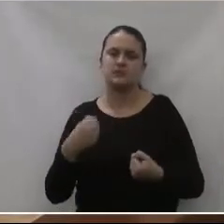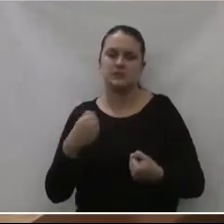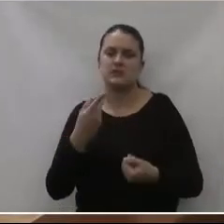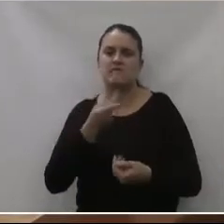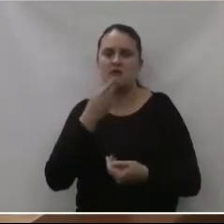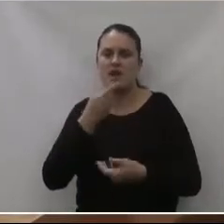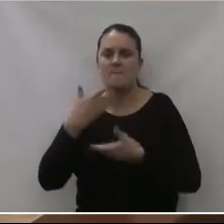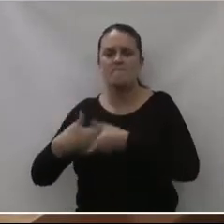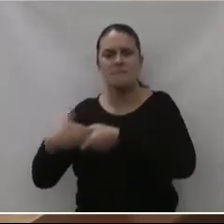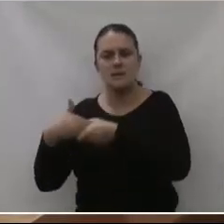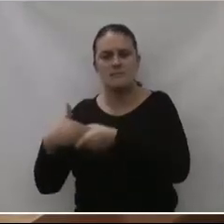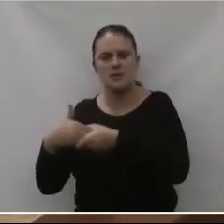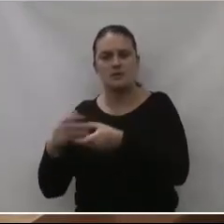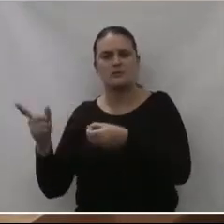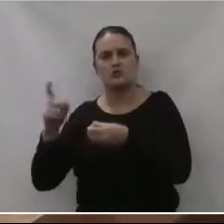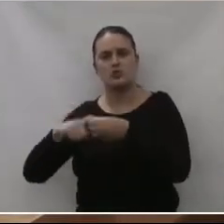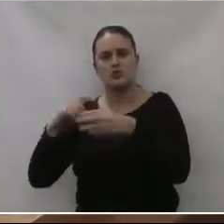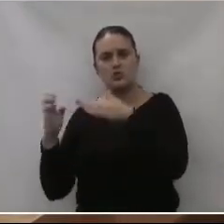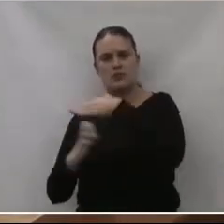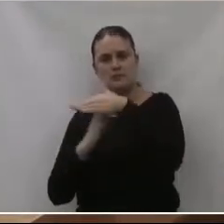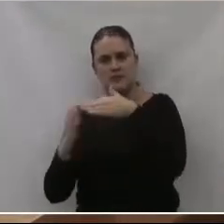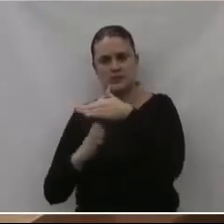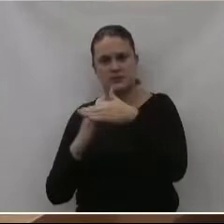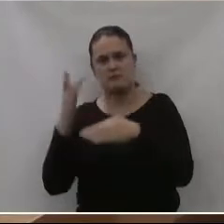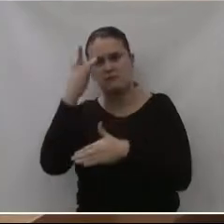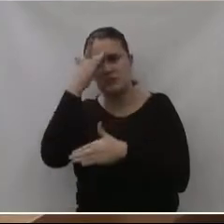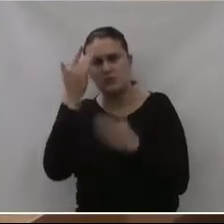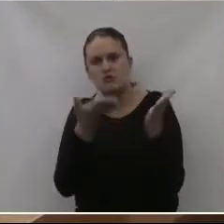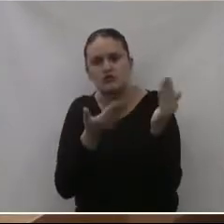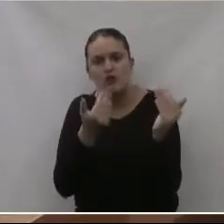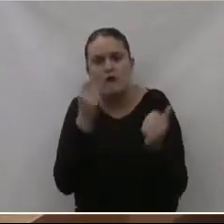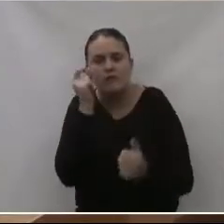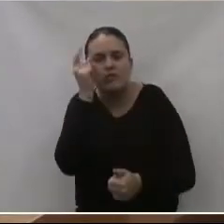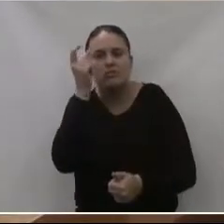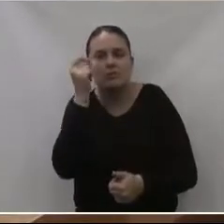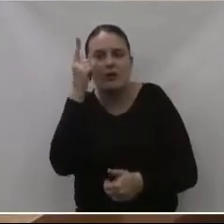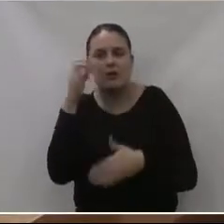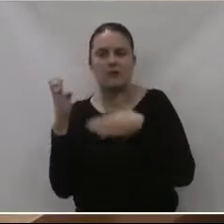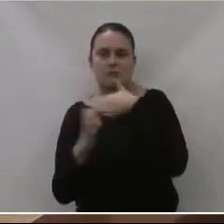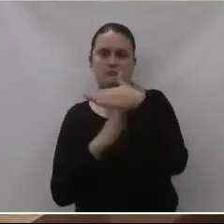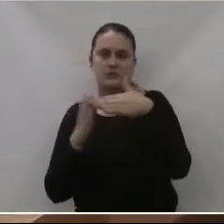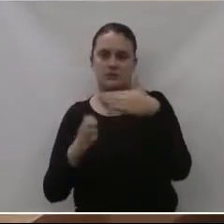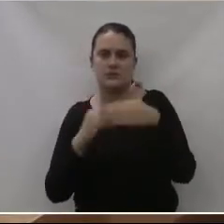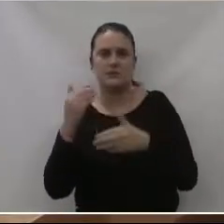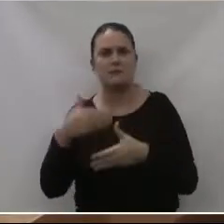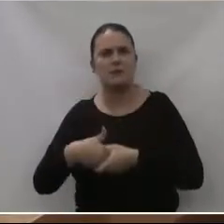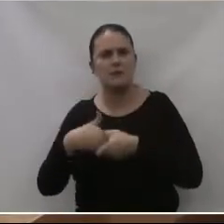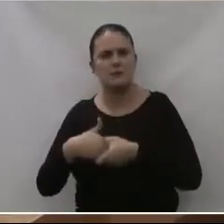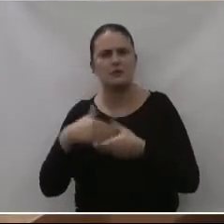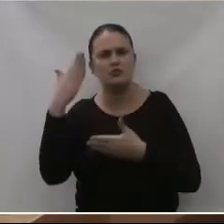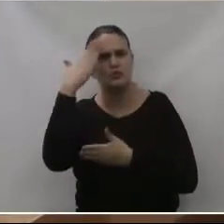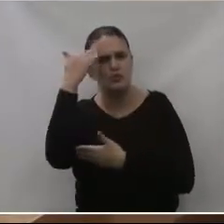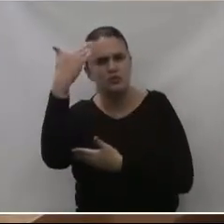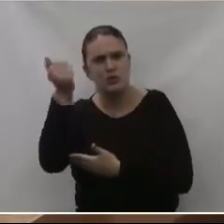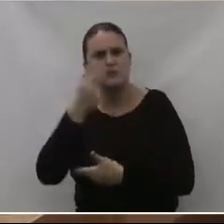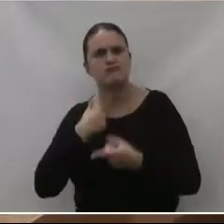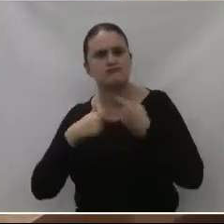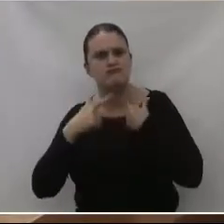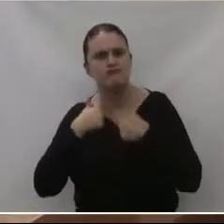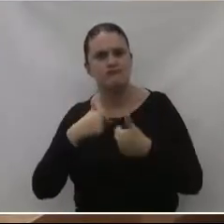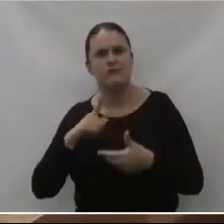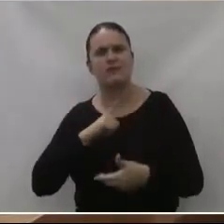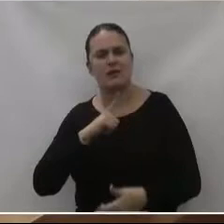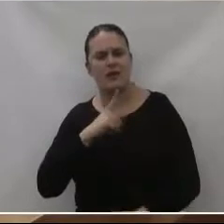deixar de falar desses jovens empreendedores. Parabéns a todos e muito sucesso. Temos mais pessoas,